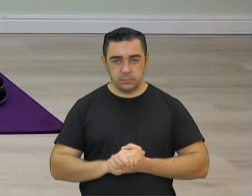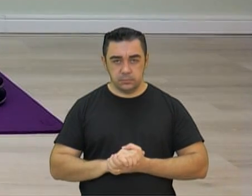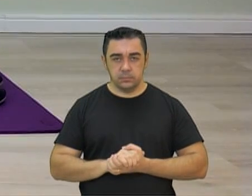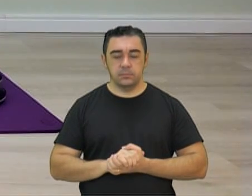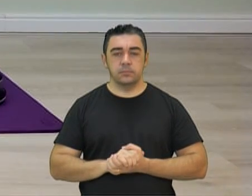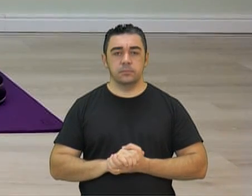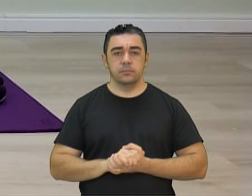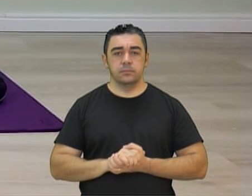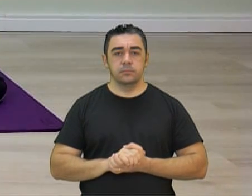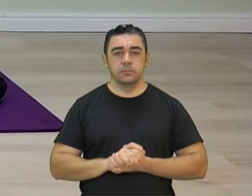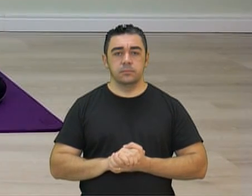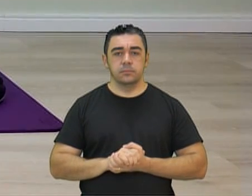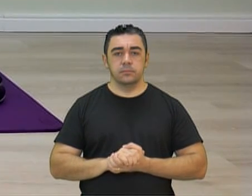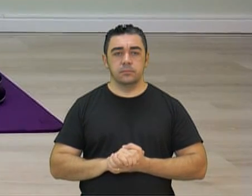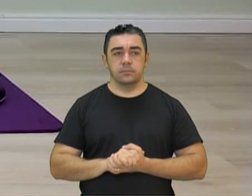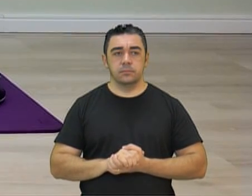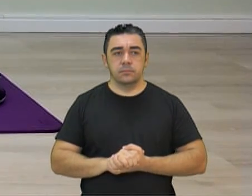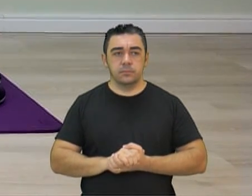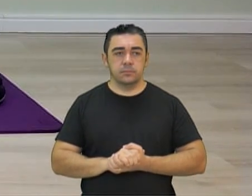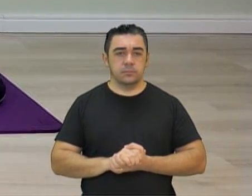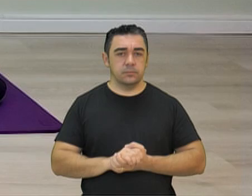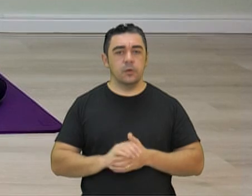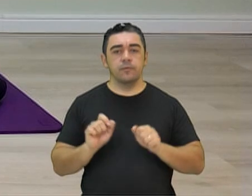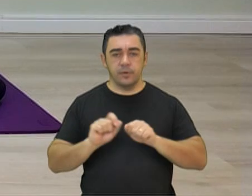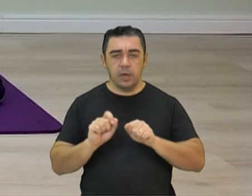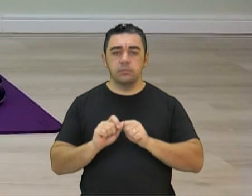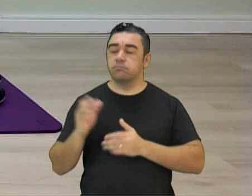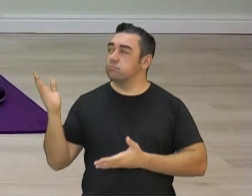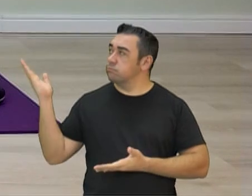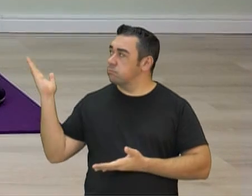parou. Movimenta um pouquinho o seu quadril.